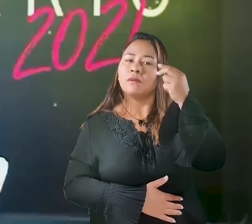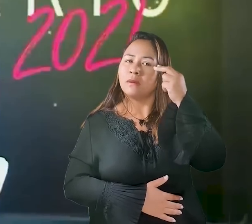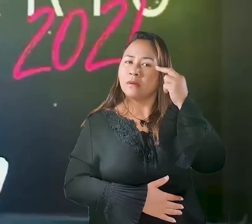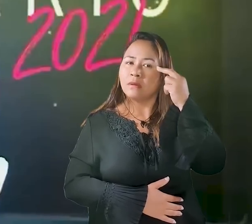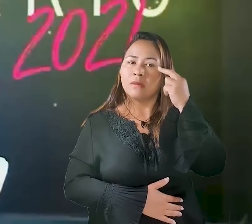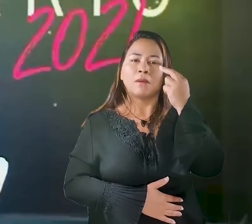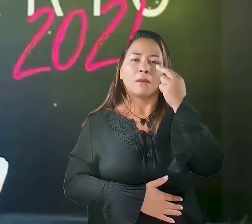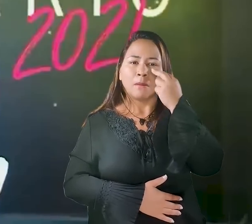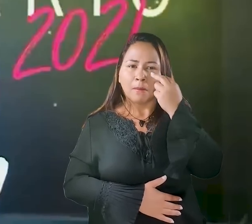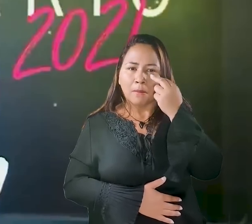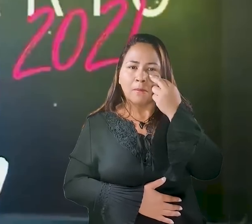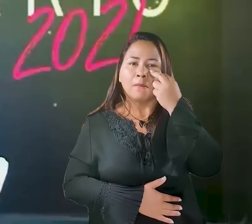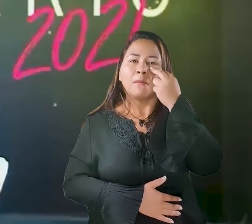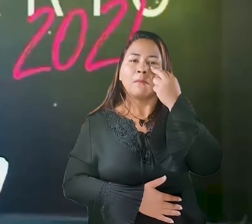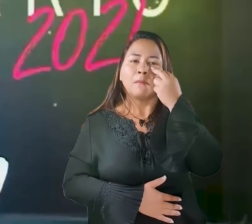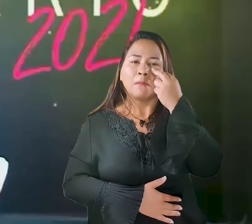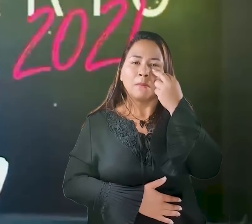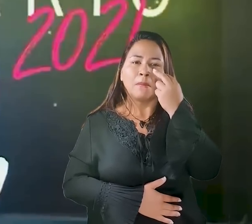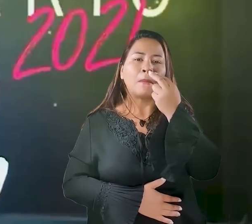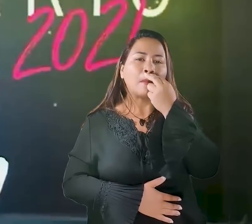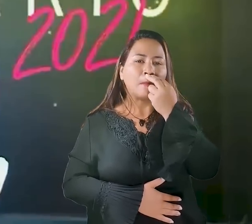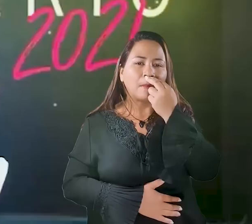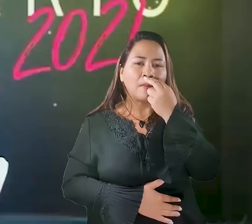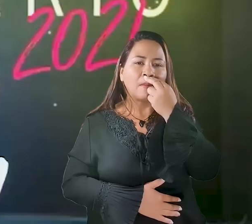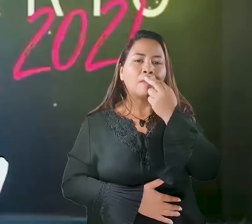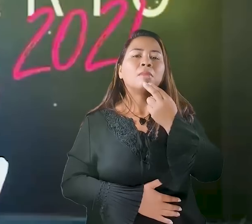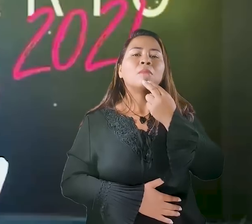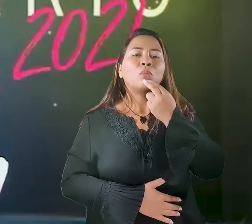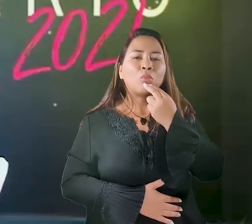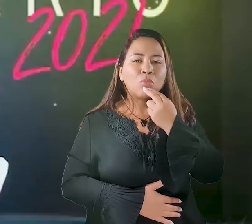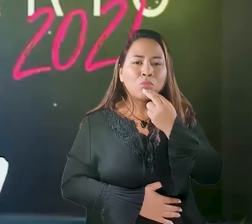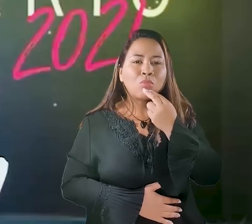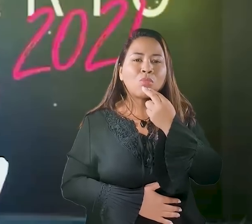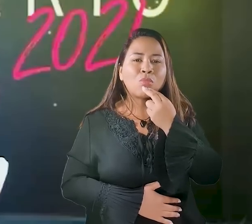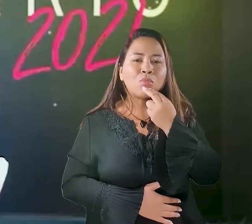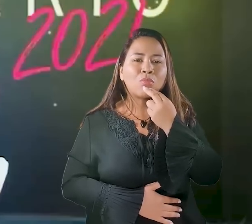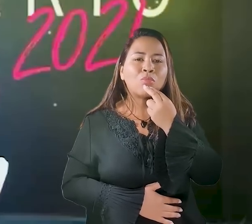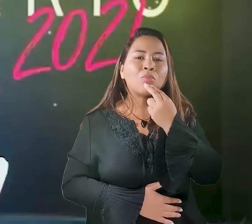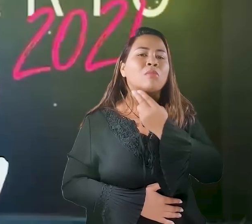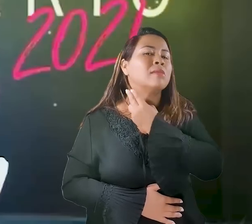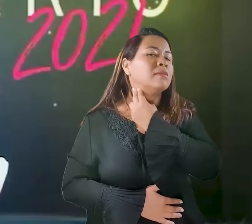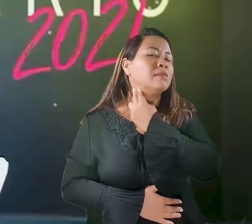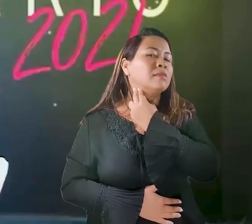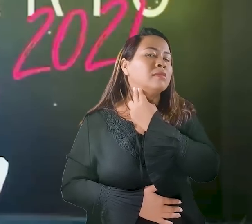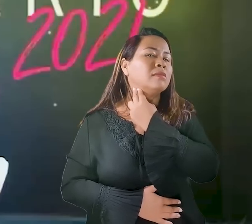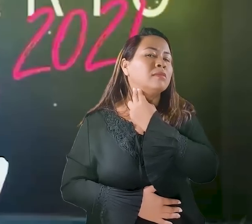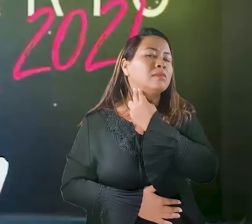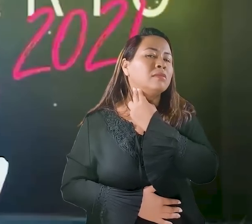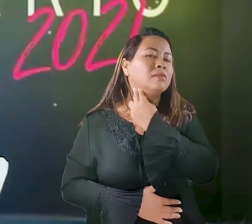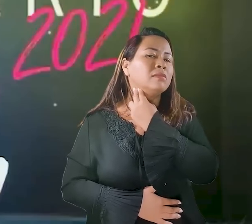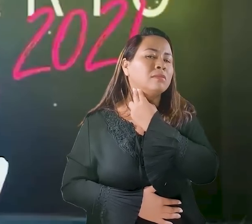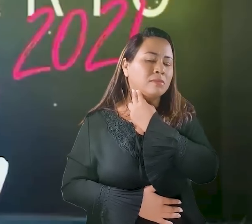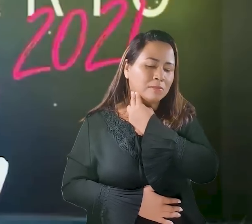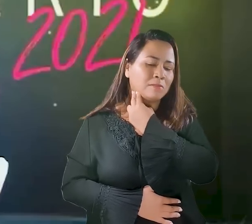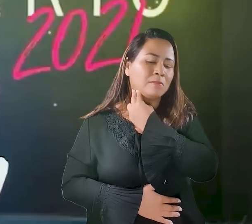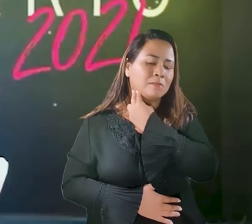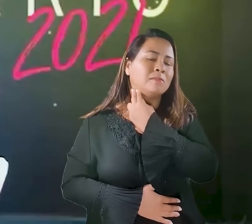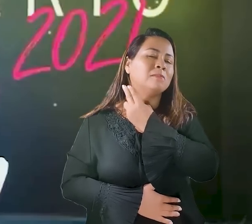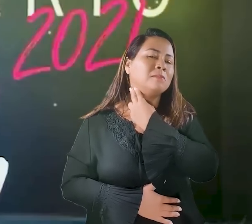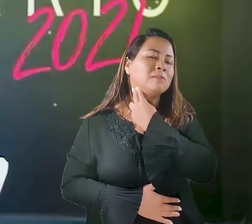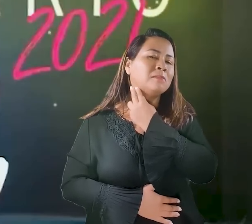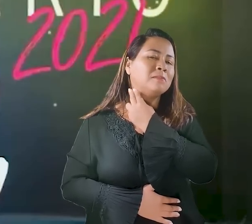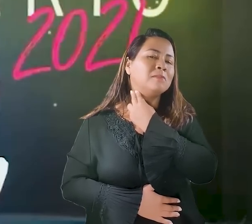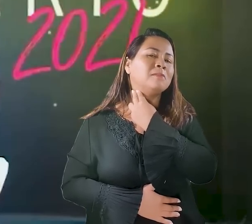no meio do olho, embaixo do nariz, embaixo da boca, no pescoço, aqui embaixo, tá?